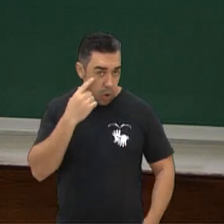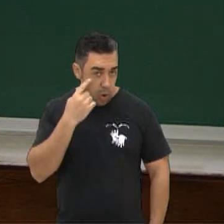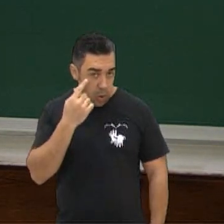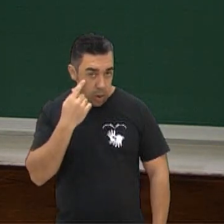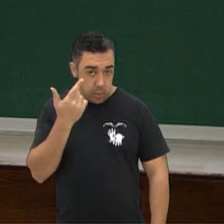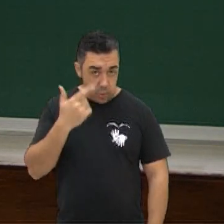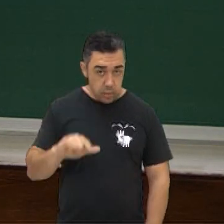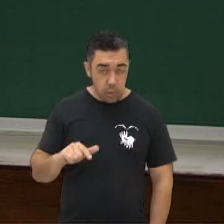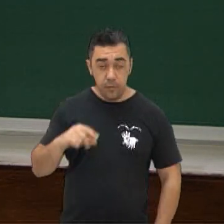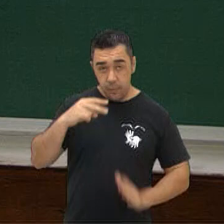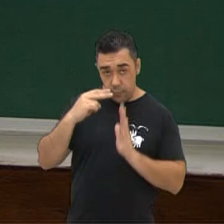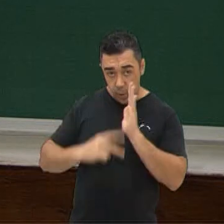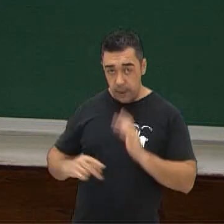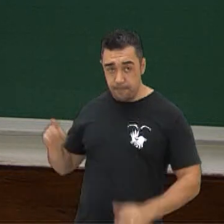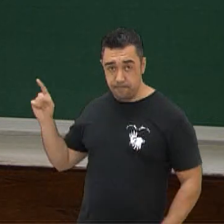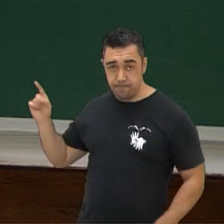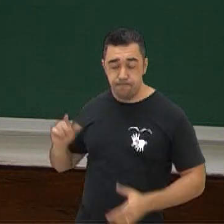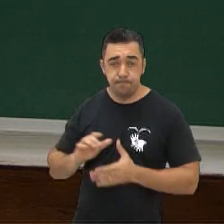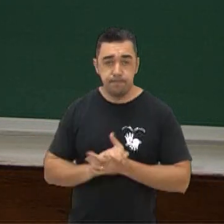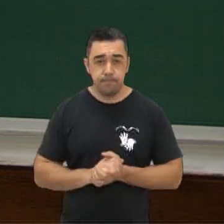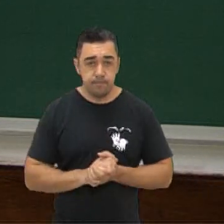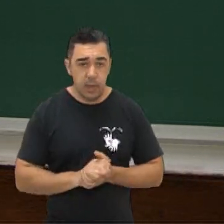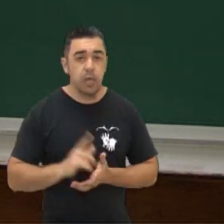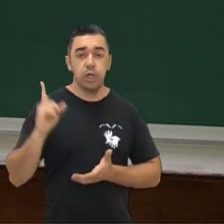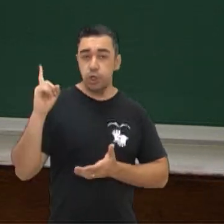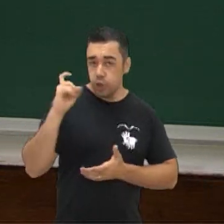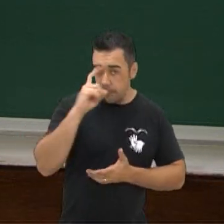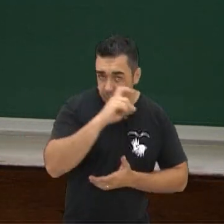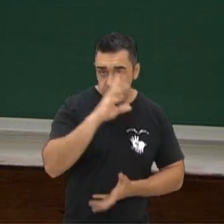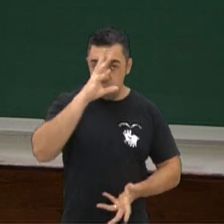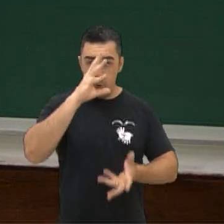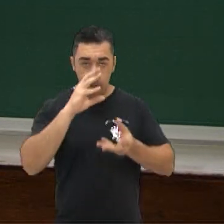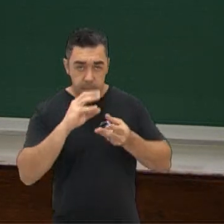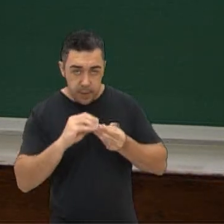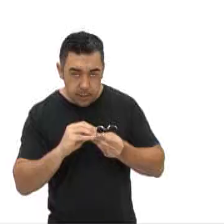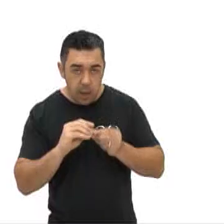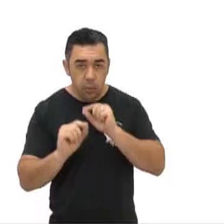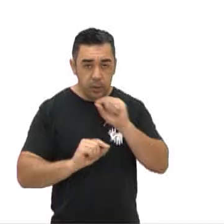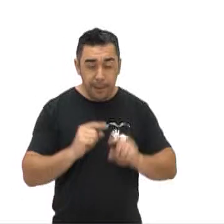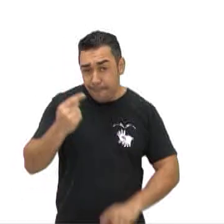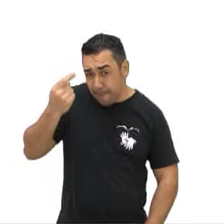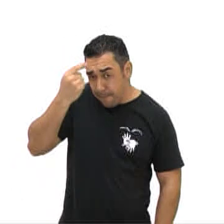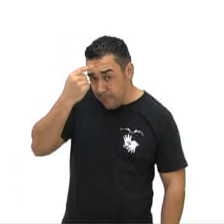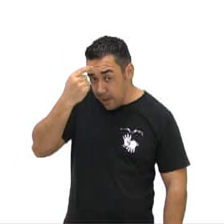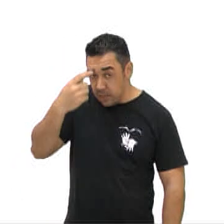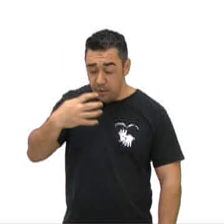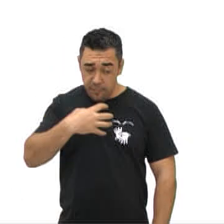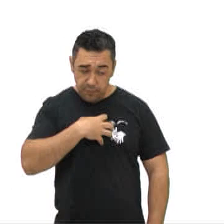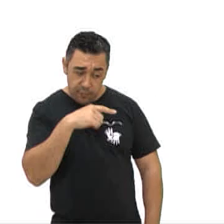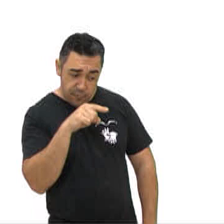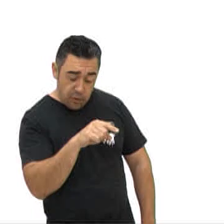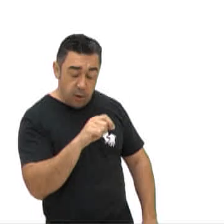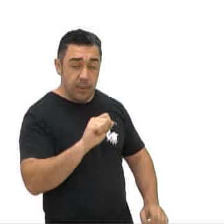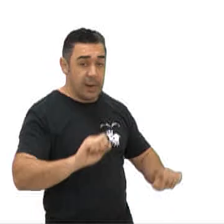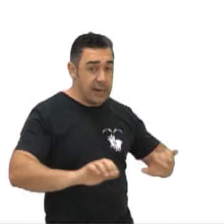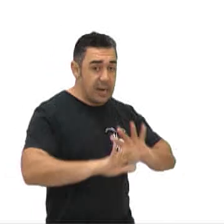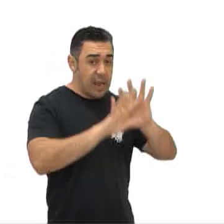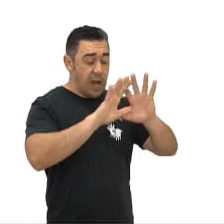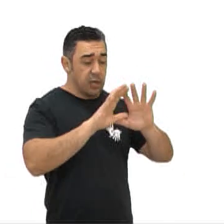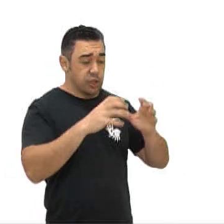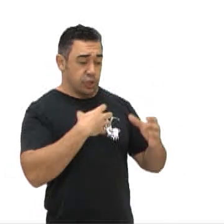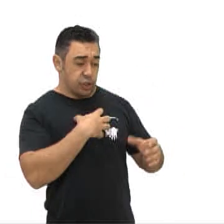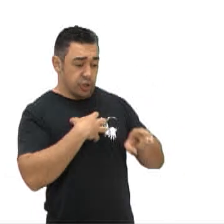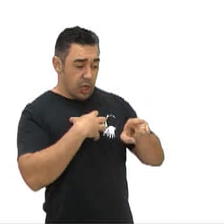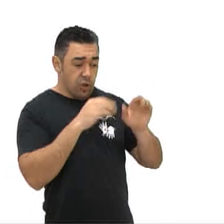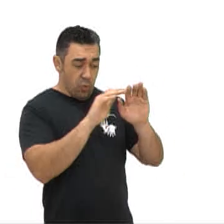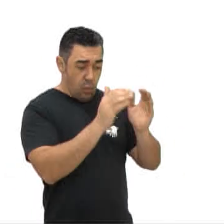com vocês todo o fragmento. O que é difícil de entender se se pensa na forma clara que tem um ovo e